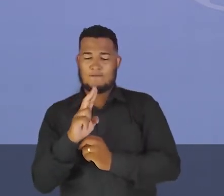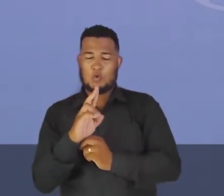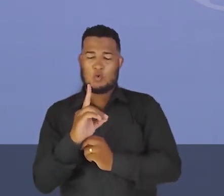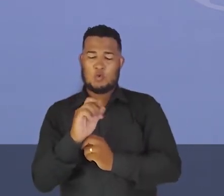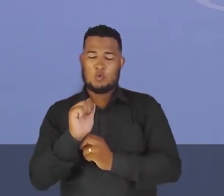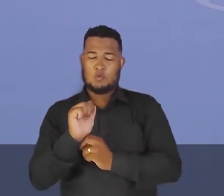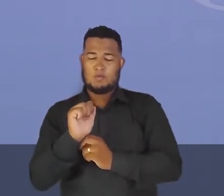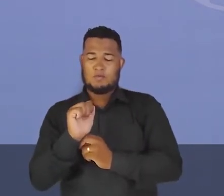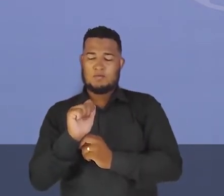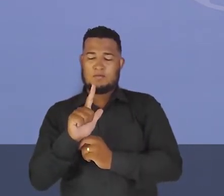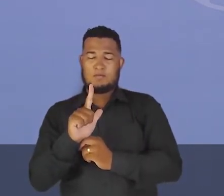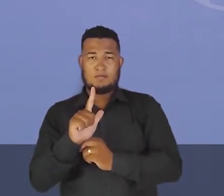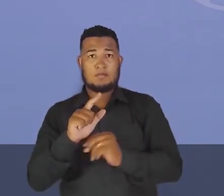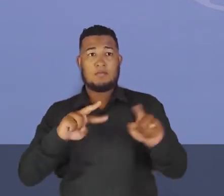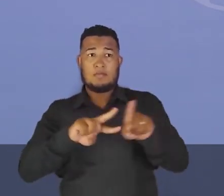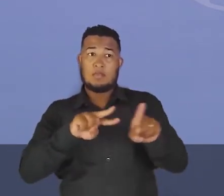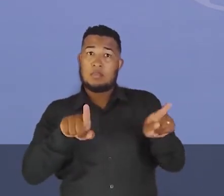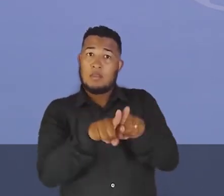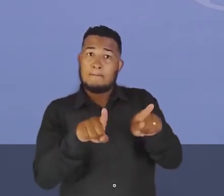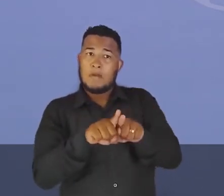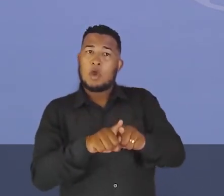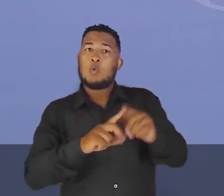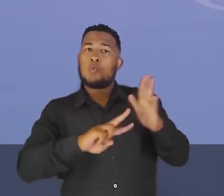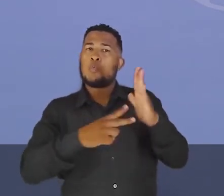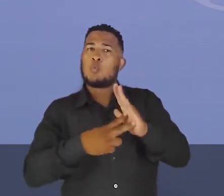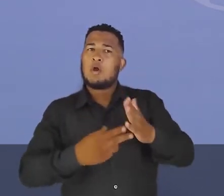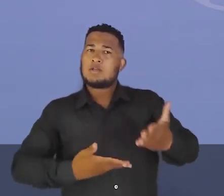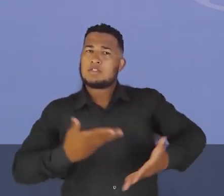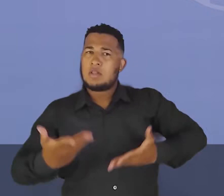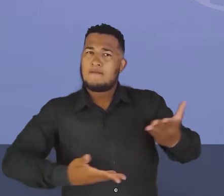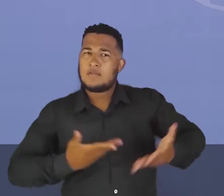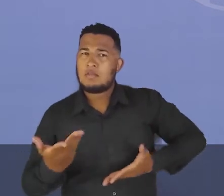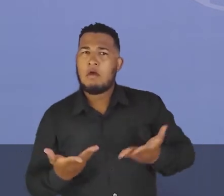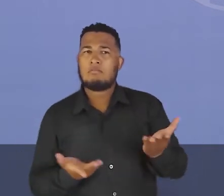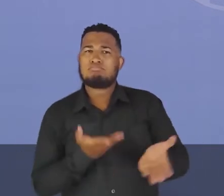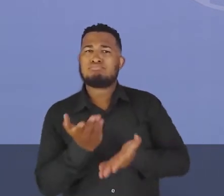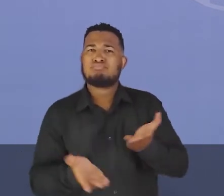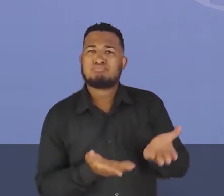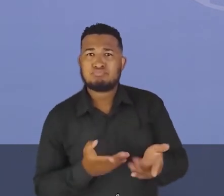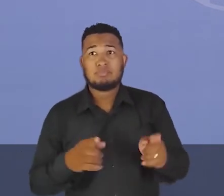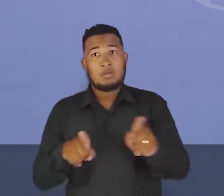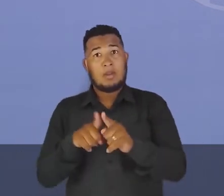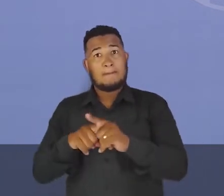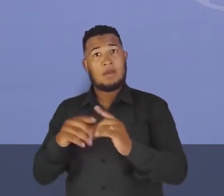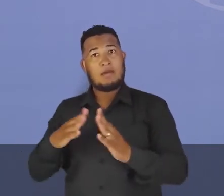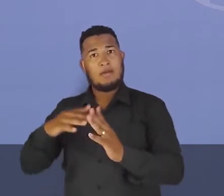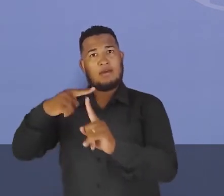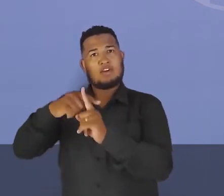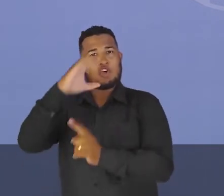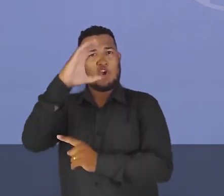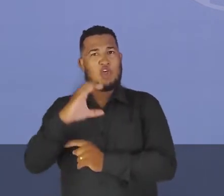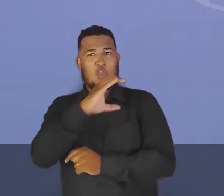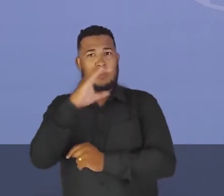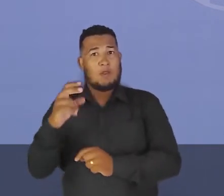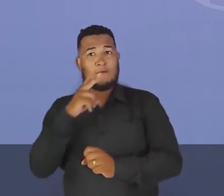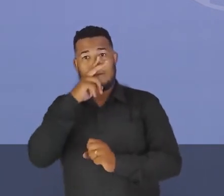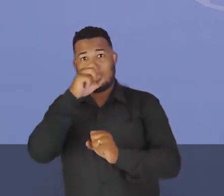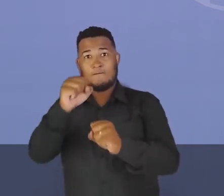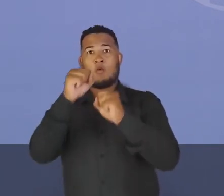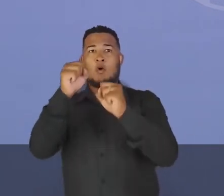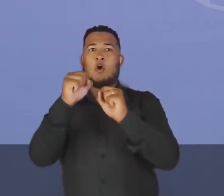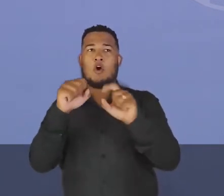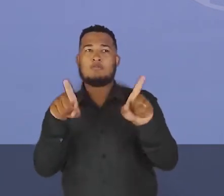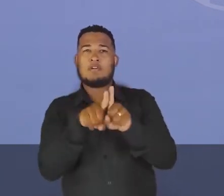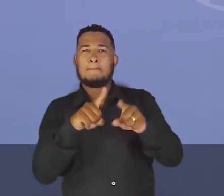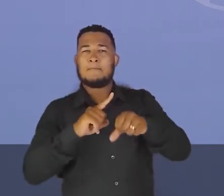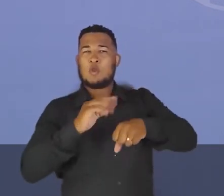da servidão, tá? Aquele período de fortalecimento da Igreja Católica, né, o período da peste